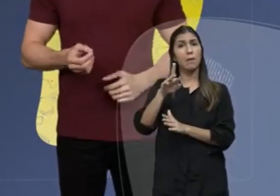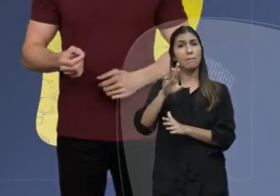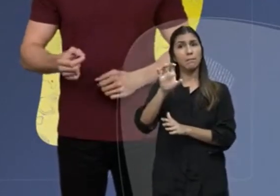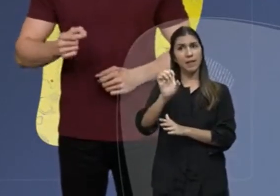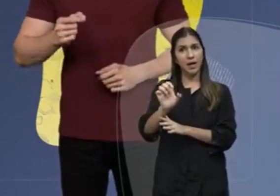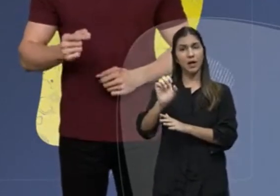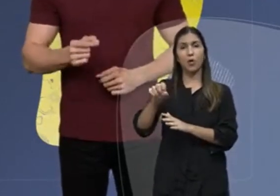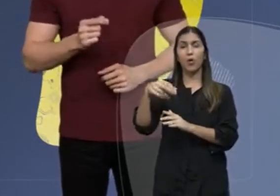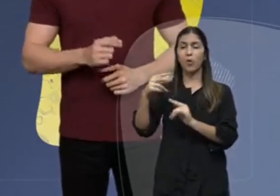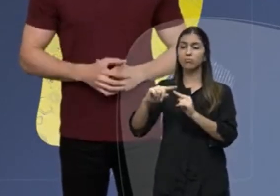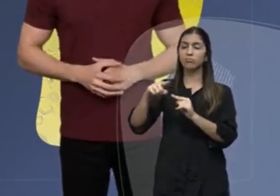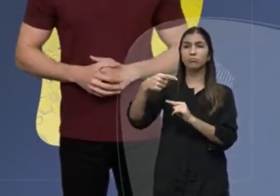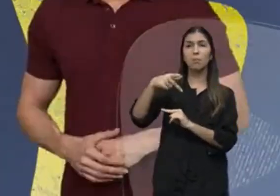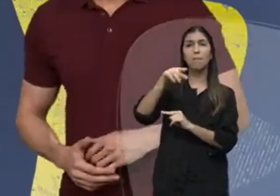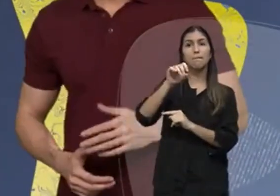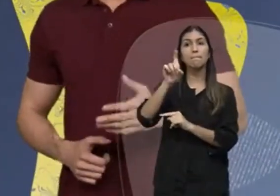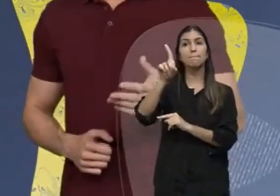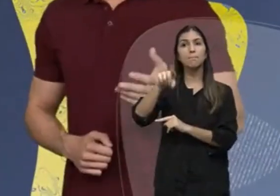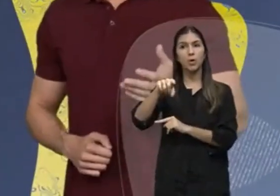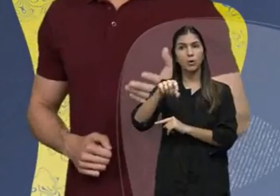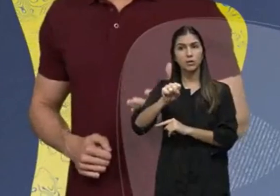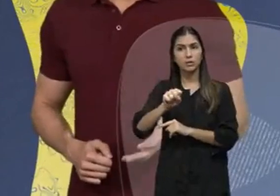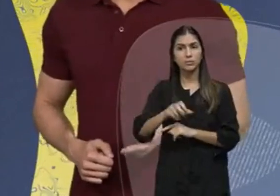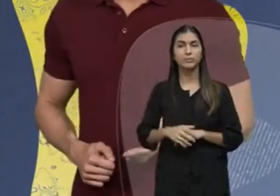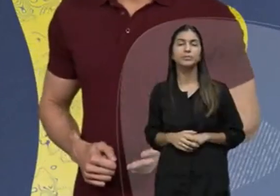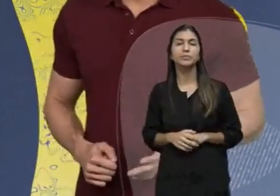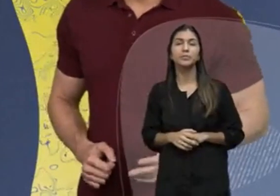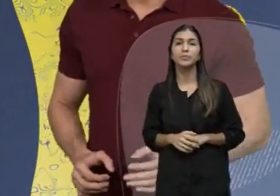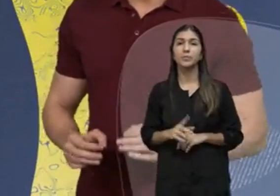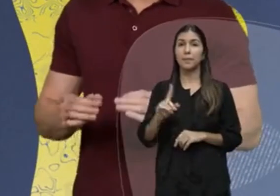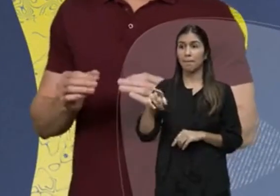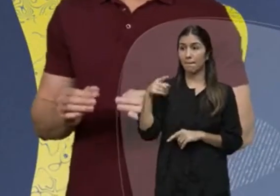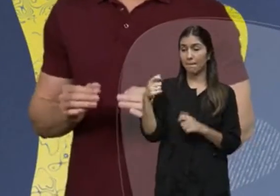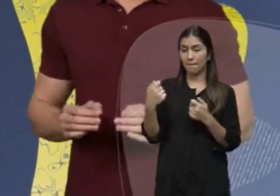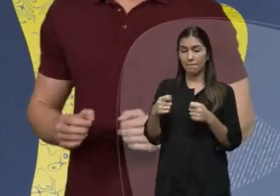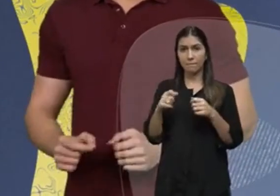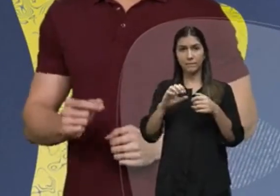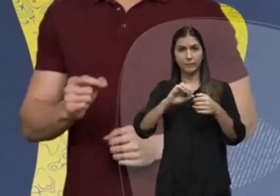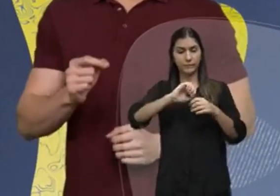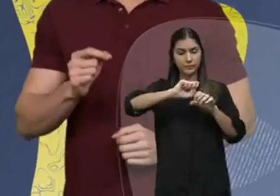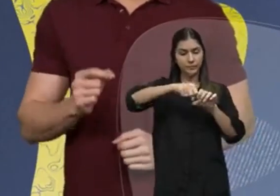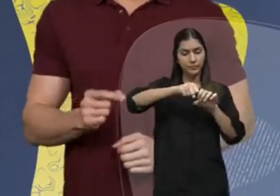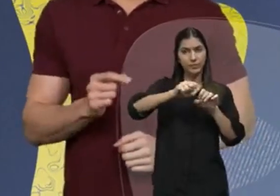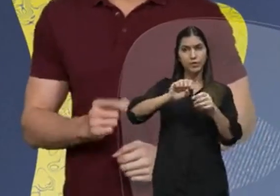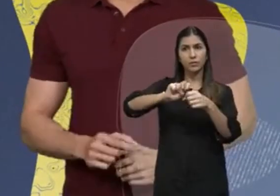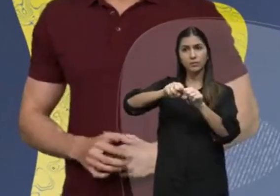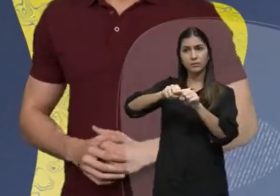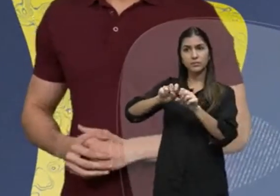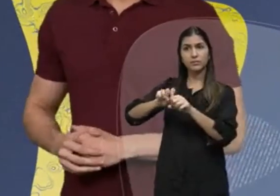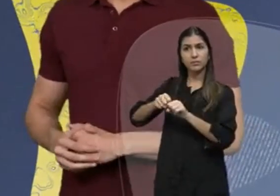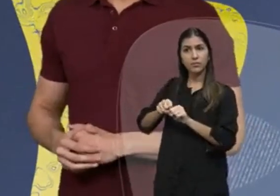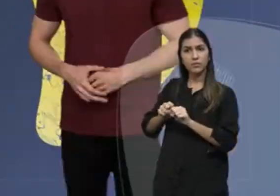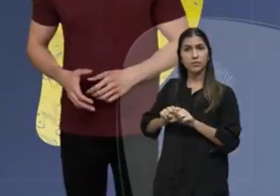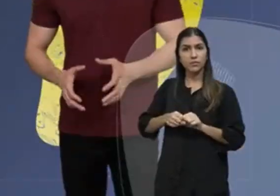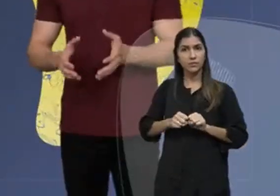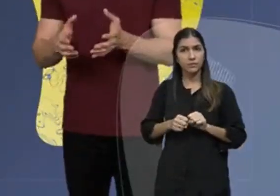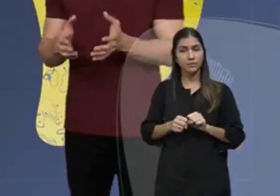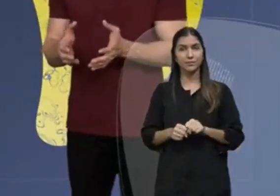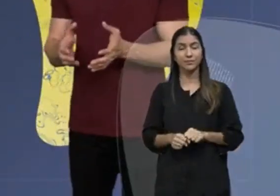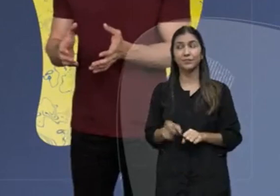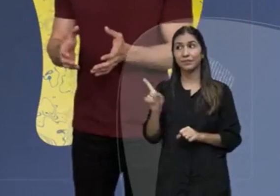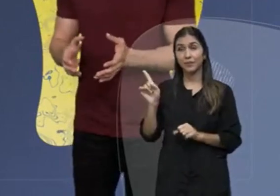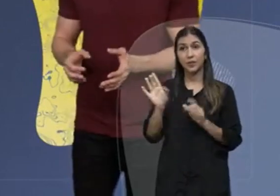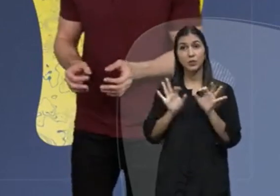depois, chamamos de pós-tração. Depois do estiramento do aço, é preciso fixar os cabos nas extremidades da viga. Para